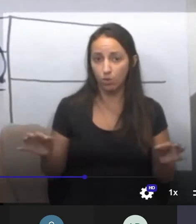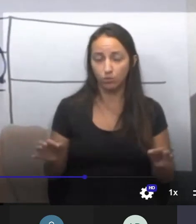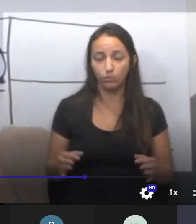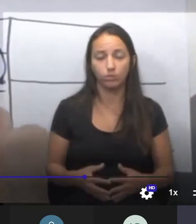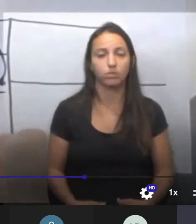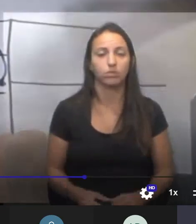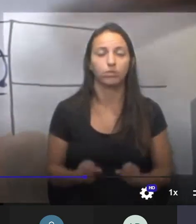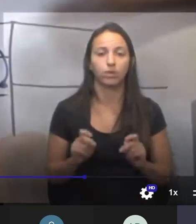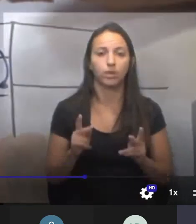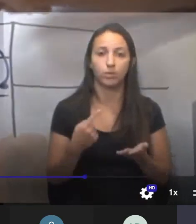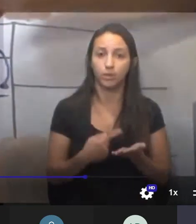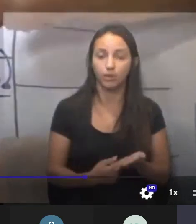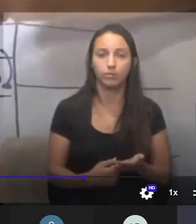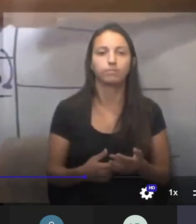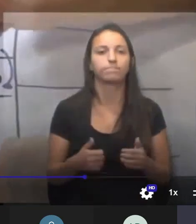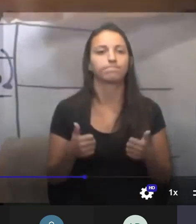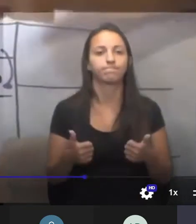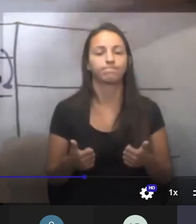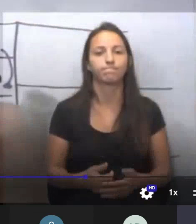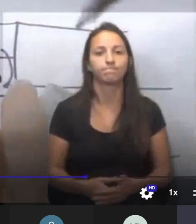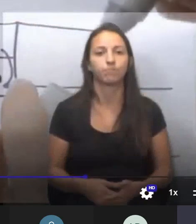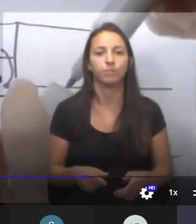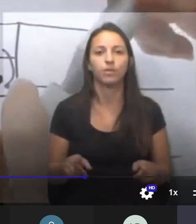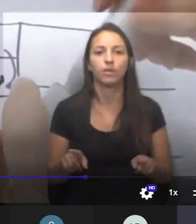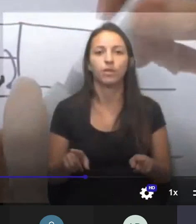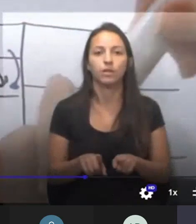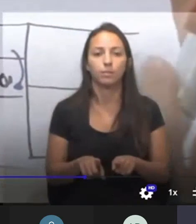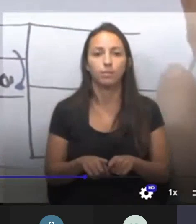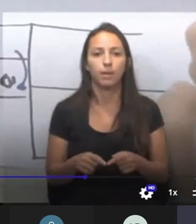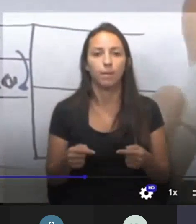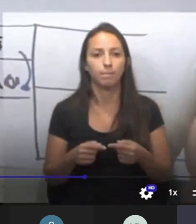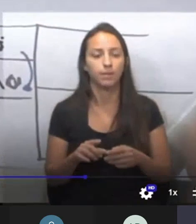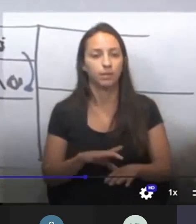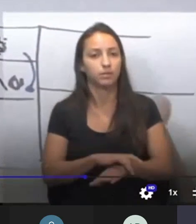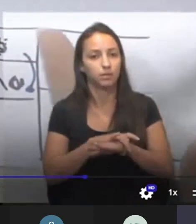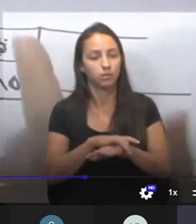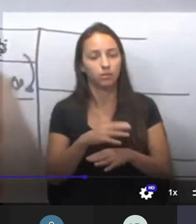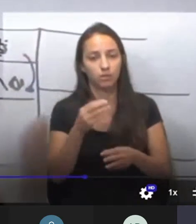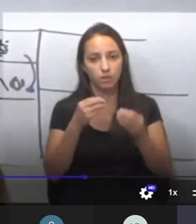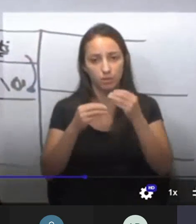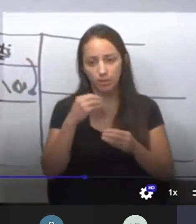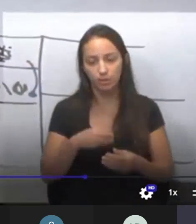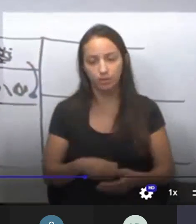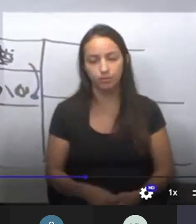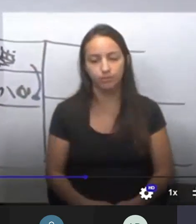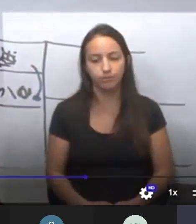Combinado? Então, isso faz parte também da segurança, no caso, segurança alimentar.